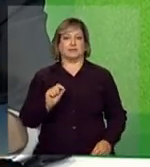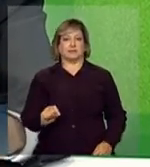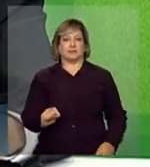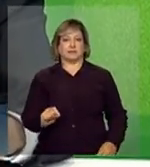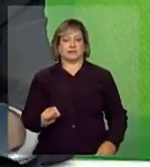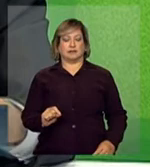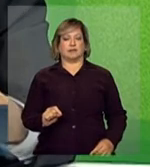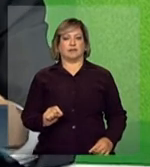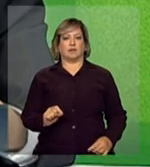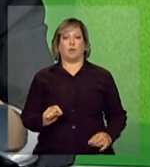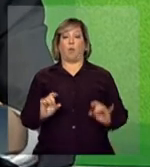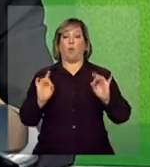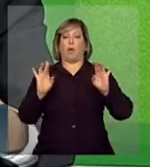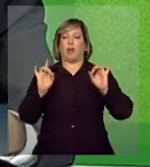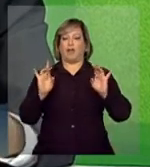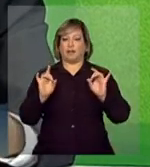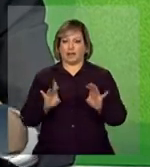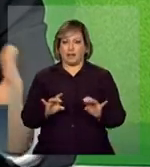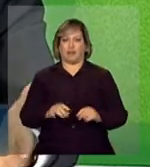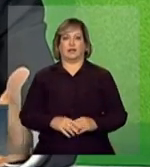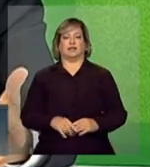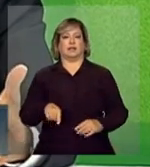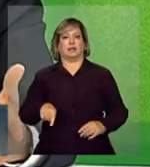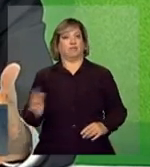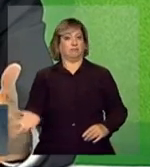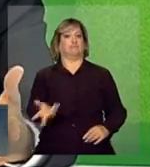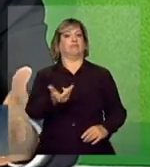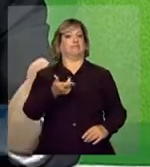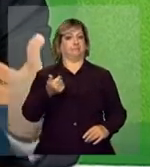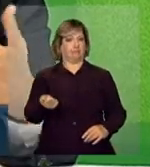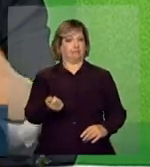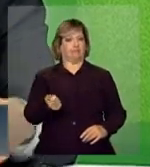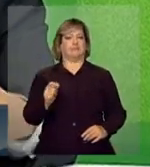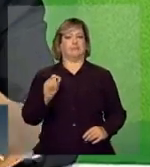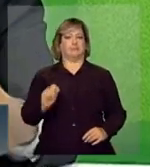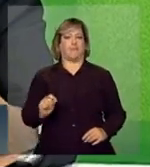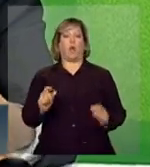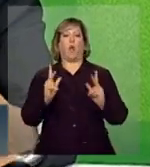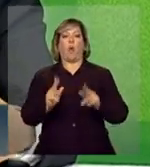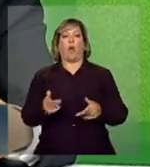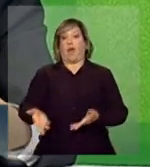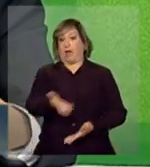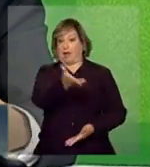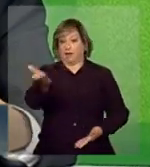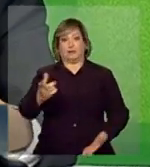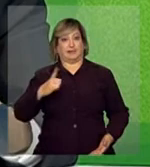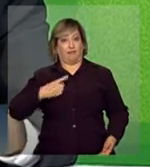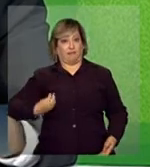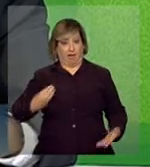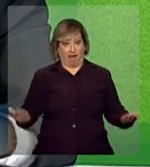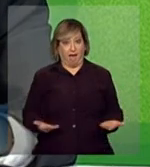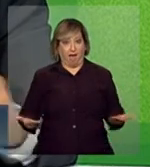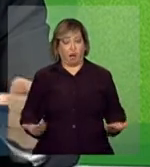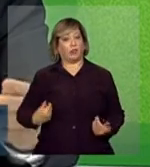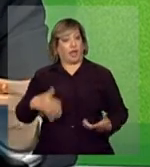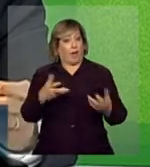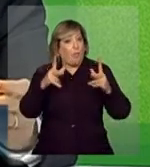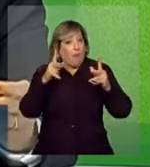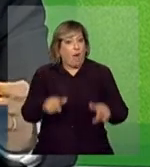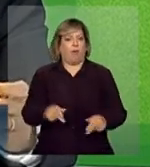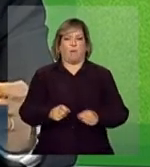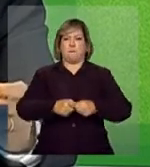de qualidade excelente, como essas que estão funcionando, e que possamos